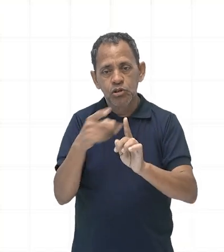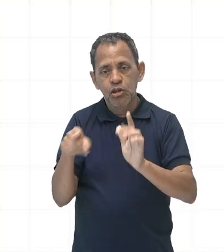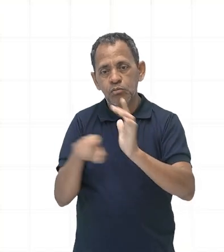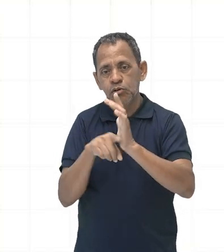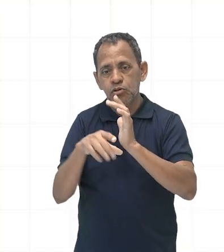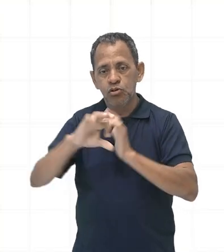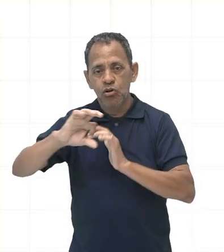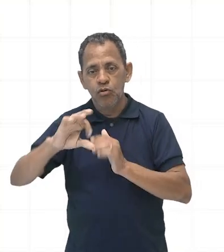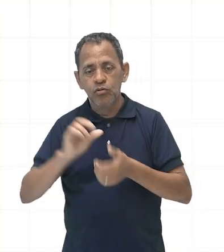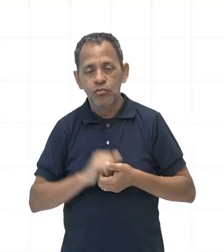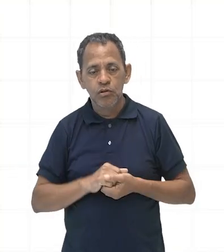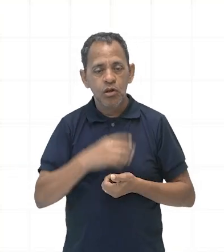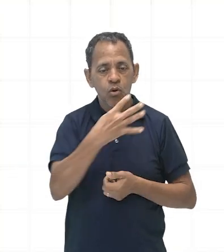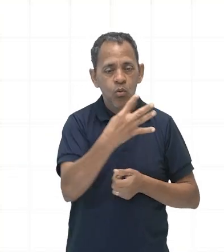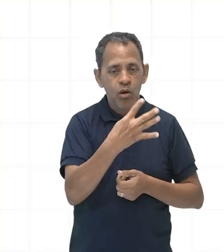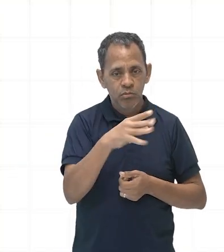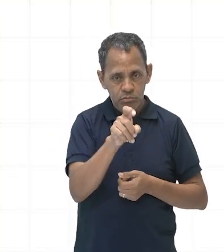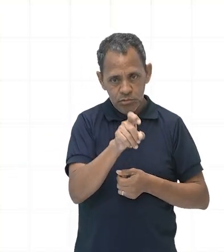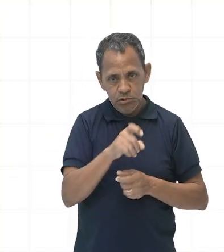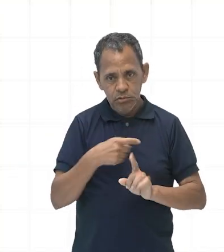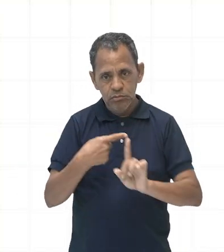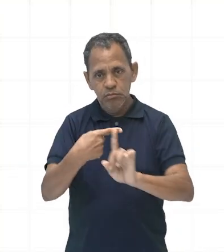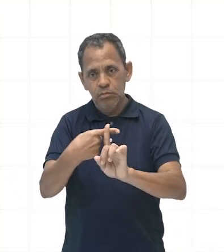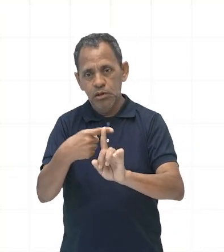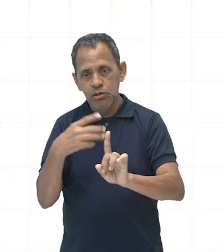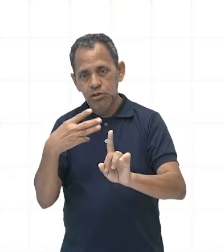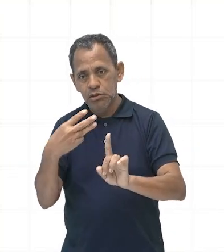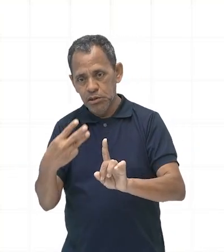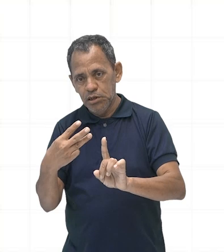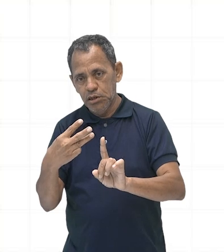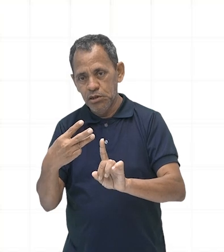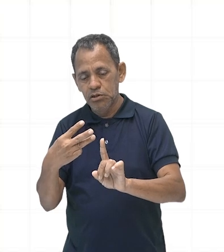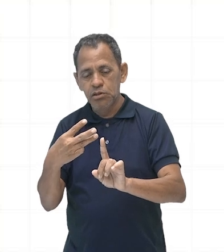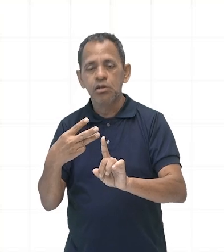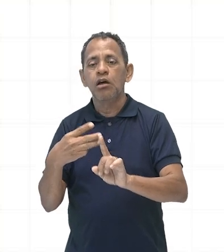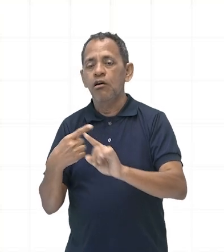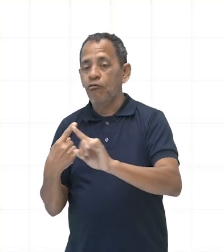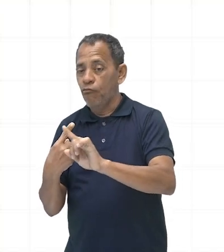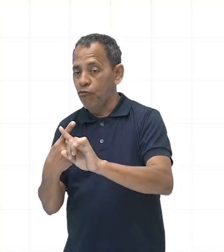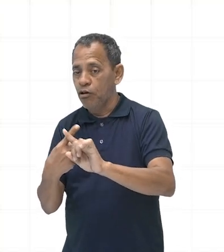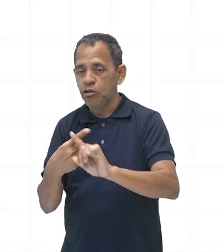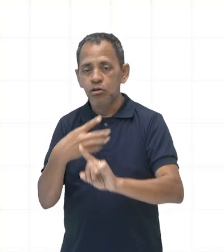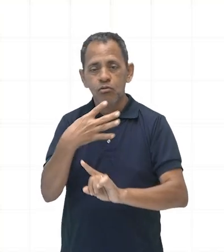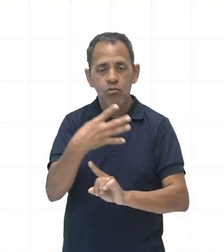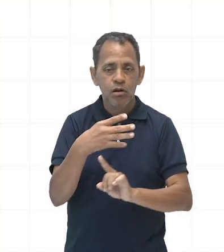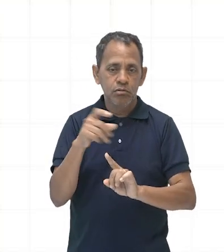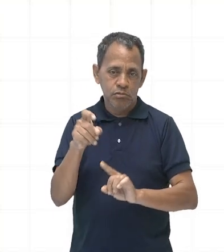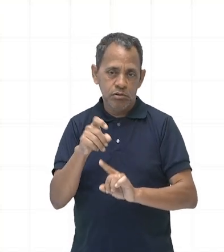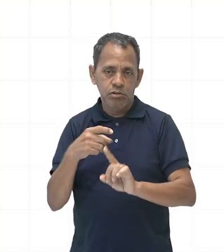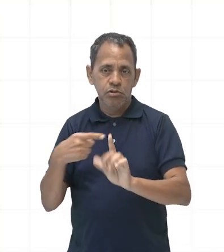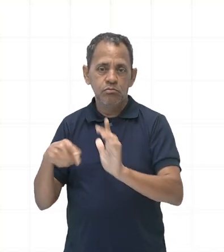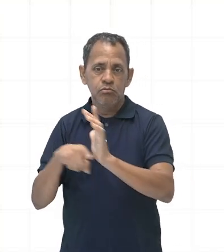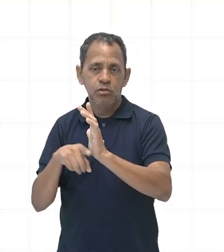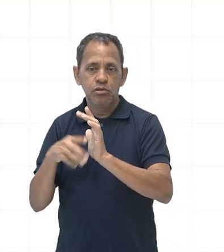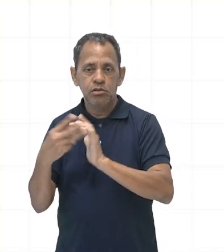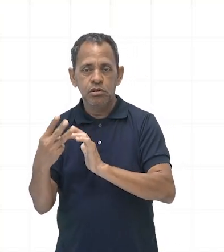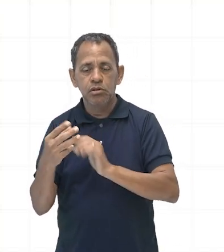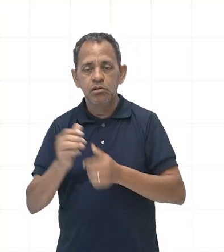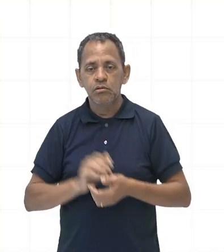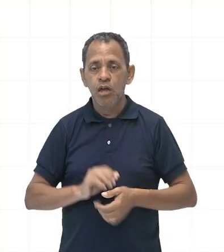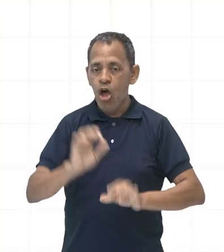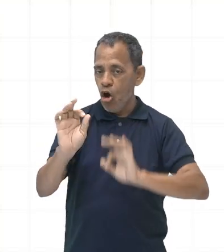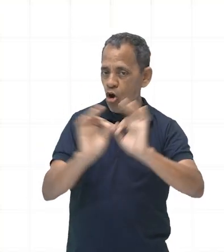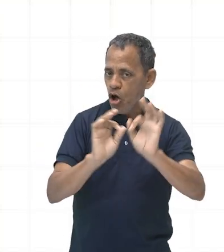como 4x mais 3 vezes 4x menos 3. Tudo bem? Então, só organizando